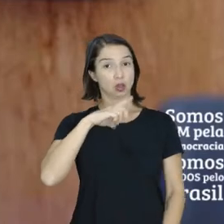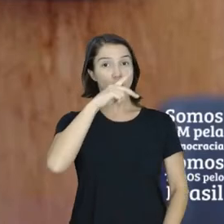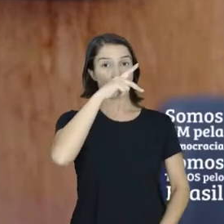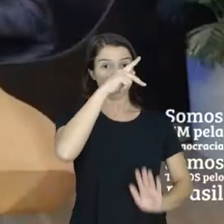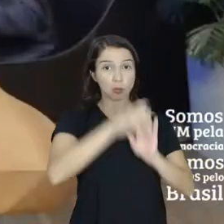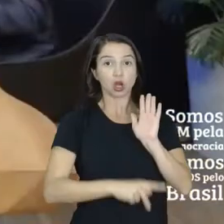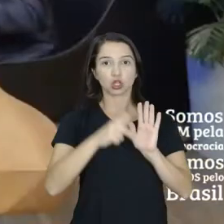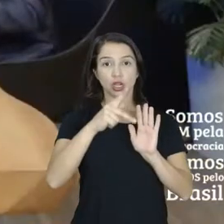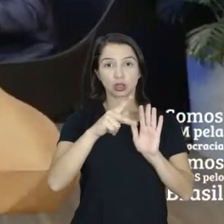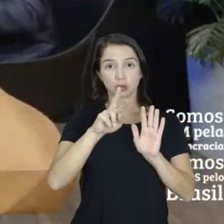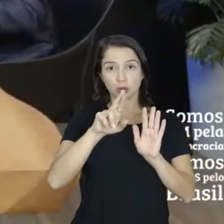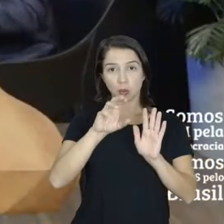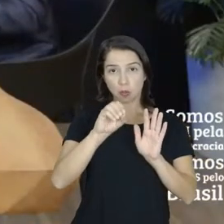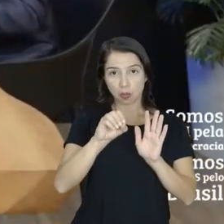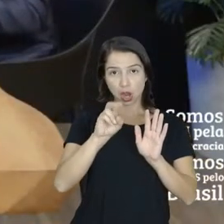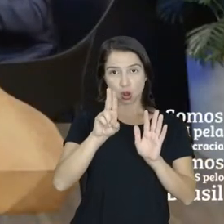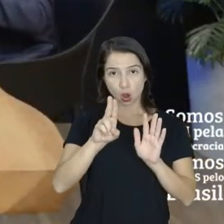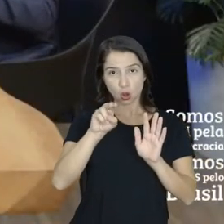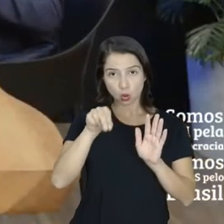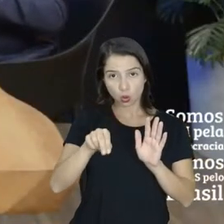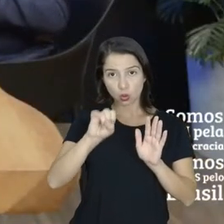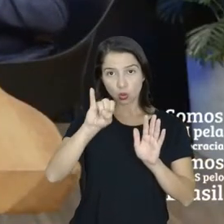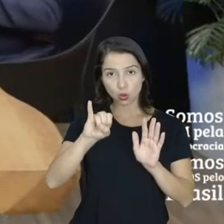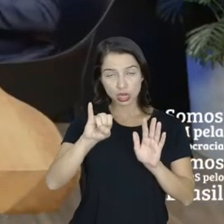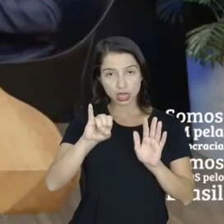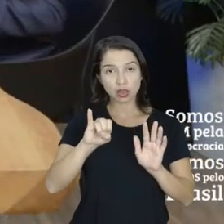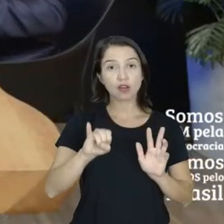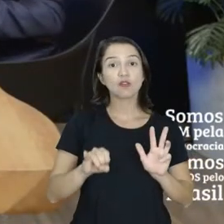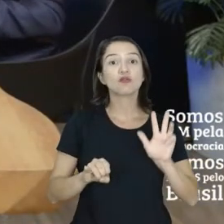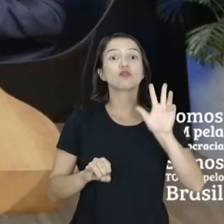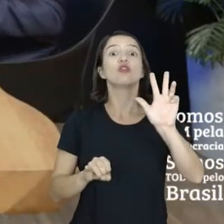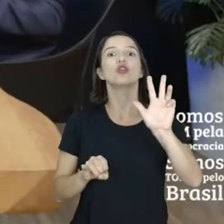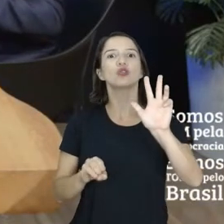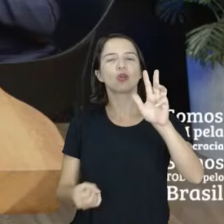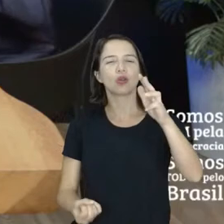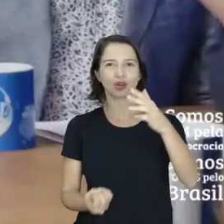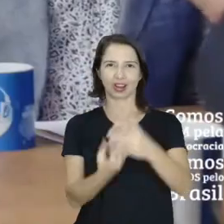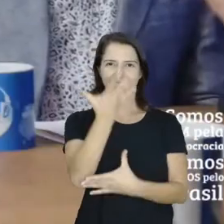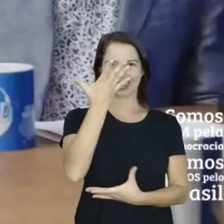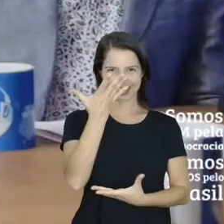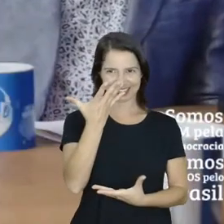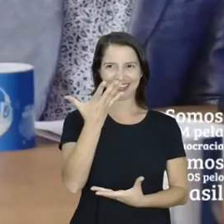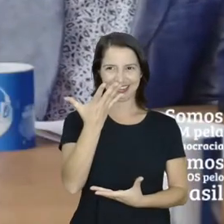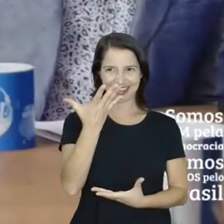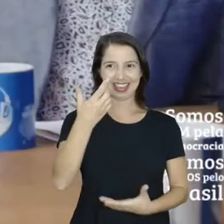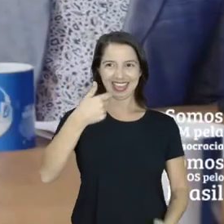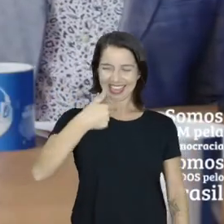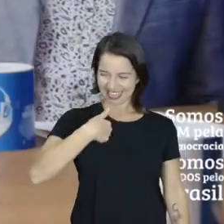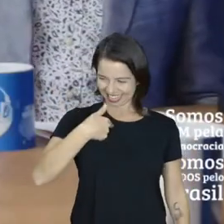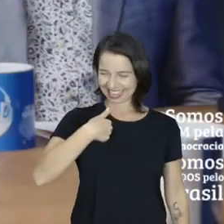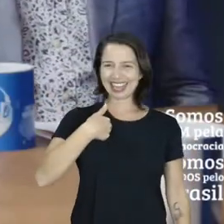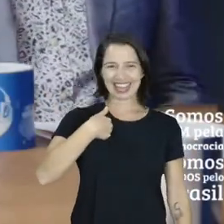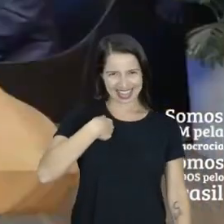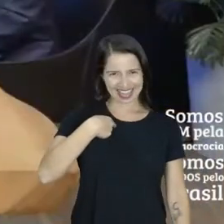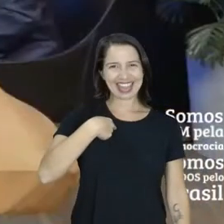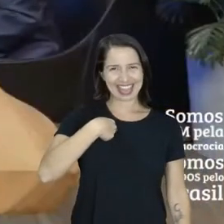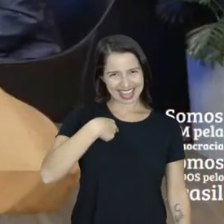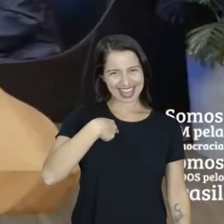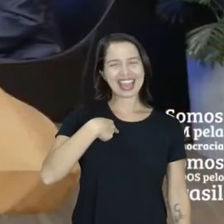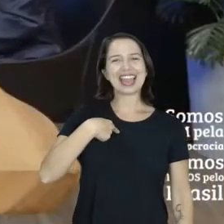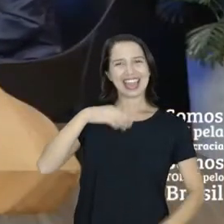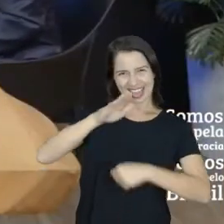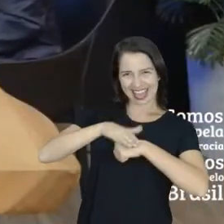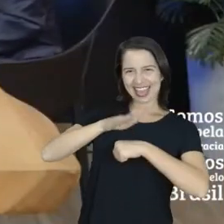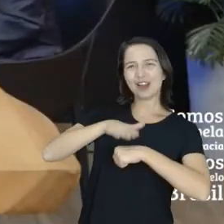Lula. Ele que criou. Quantos jovens eu fizeram? Sou prounista. ProUni, fez faculdade. Sim.